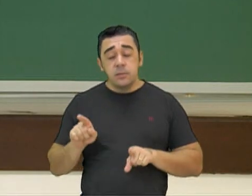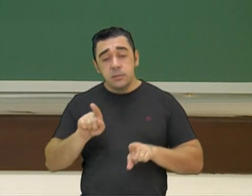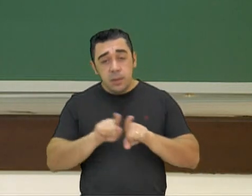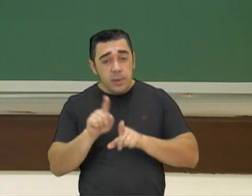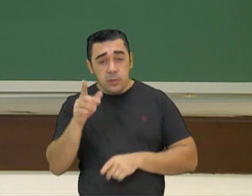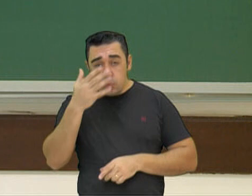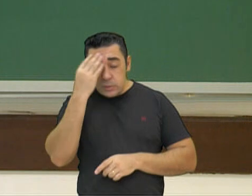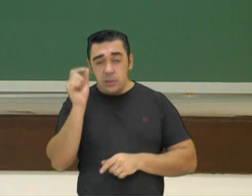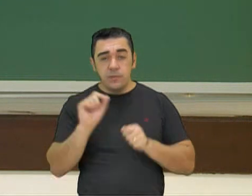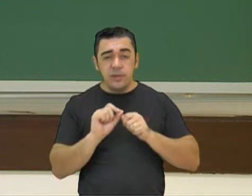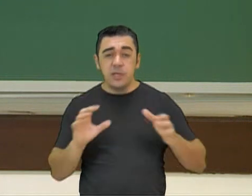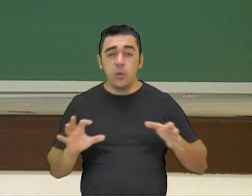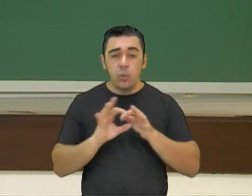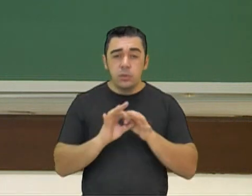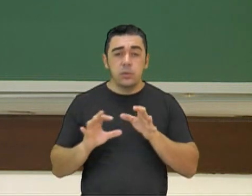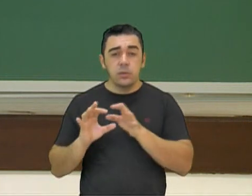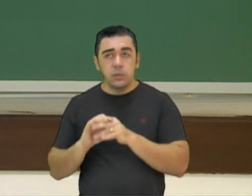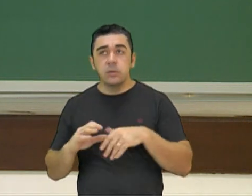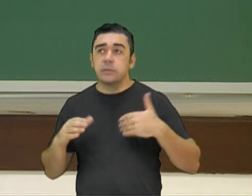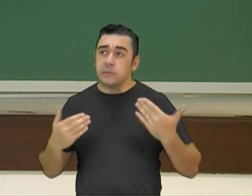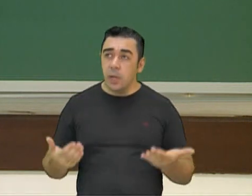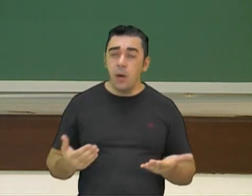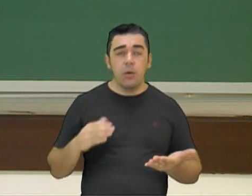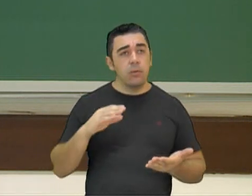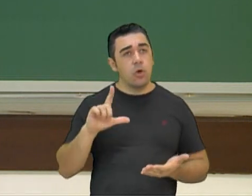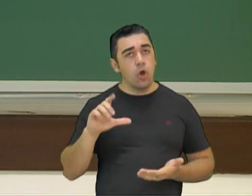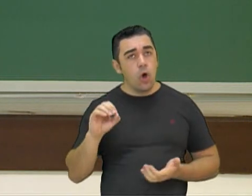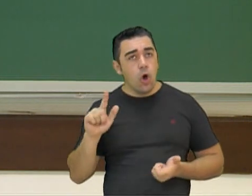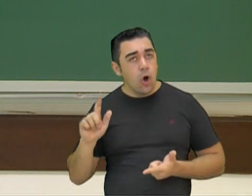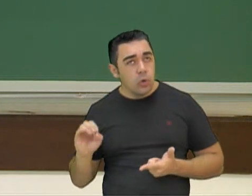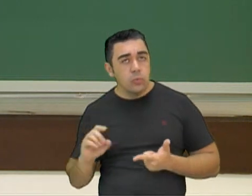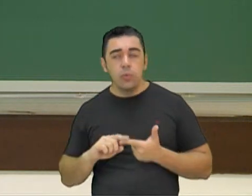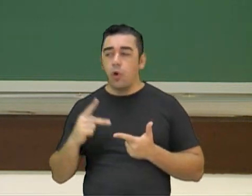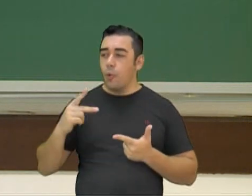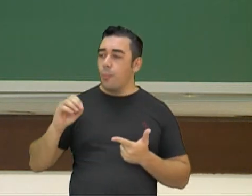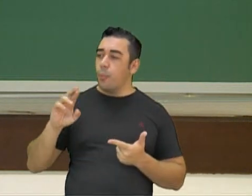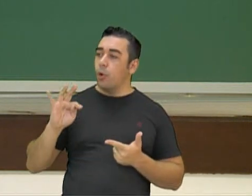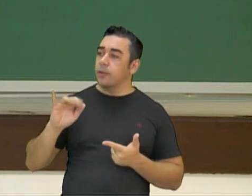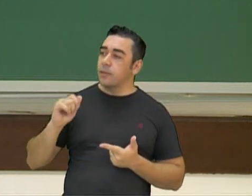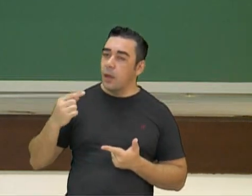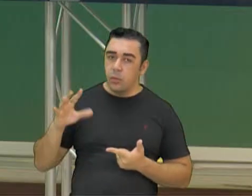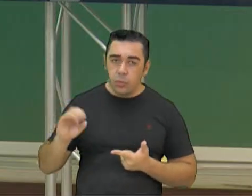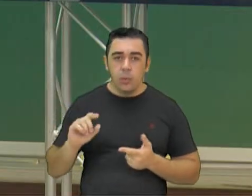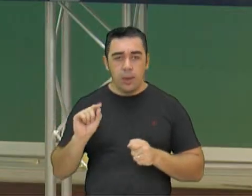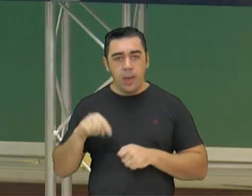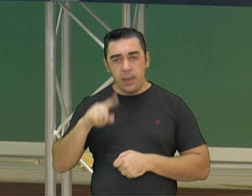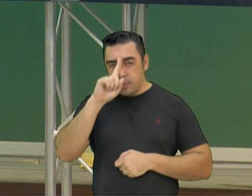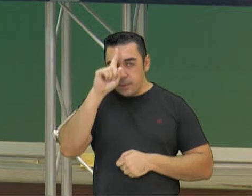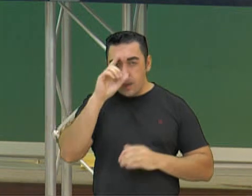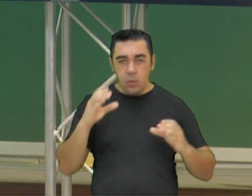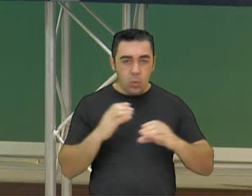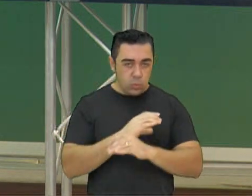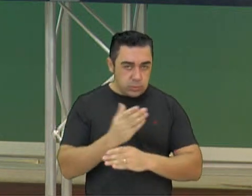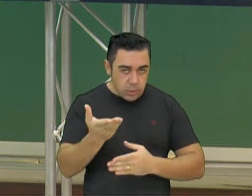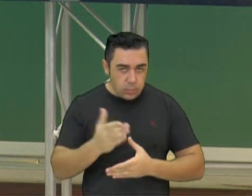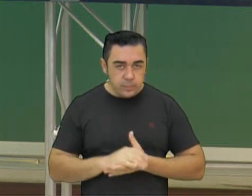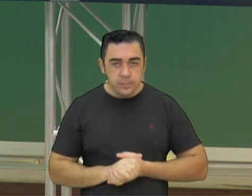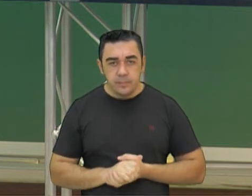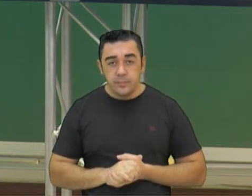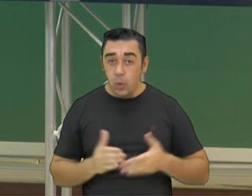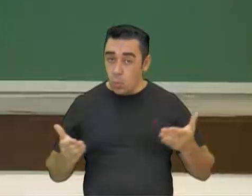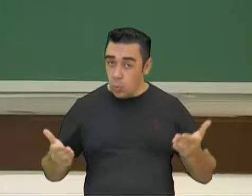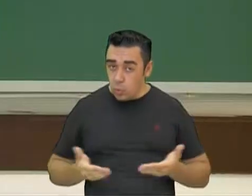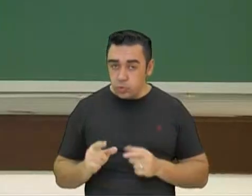os conectivos, né? Portanto, logo, né? Para dar aquela ideia de conclusão. Bom,